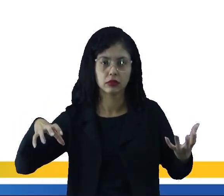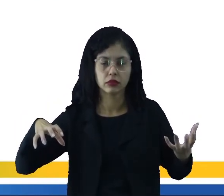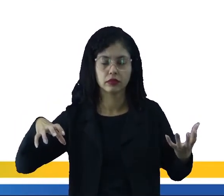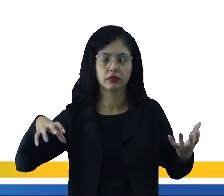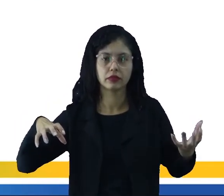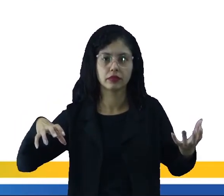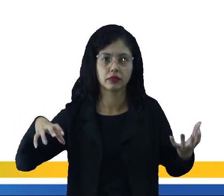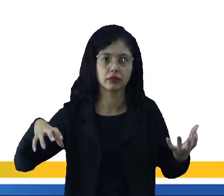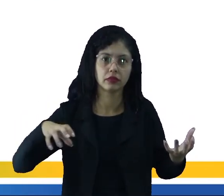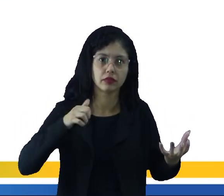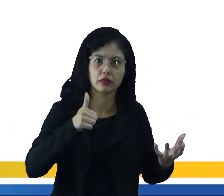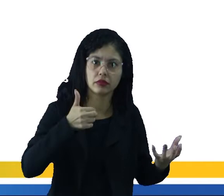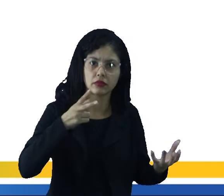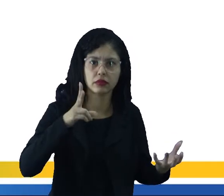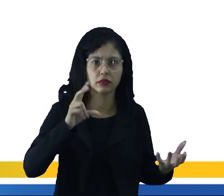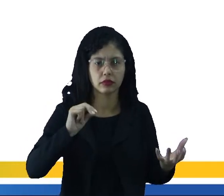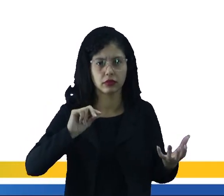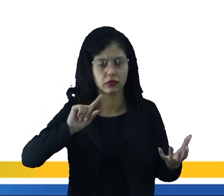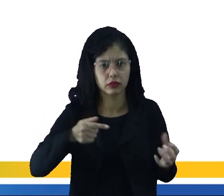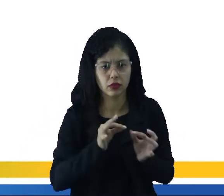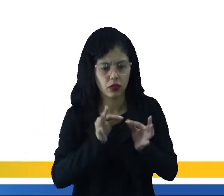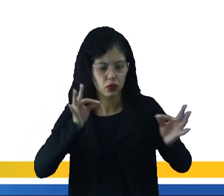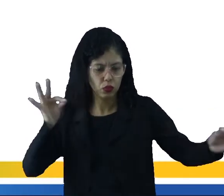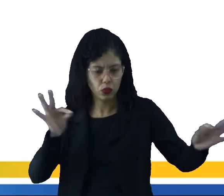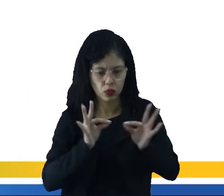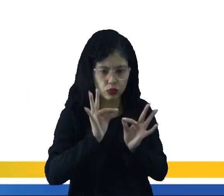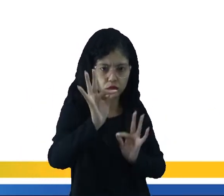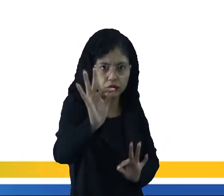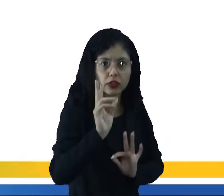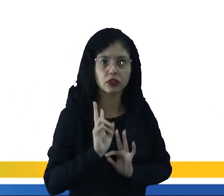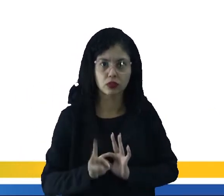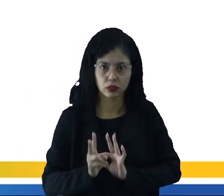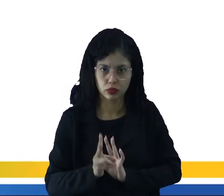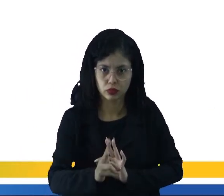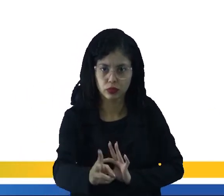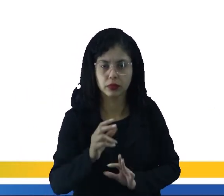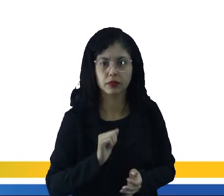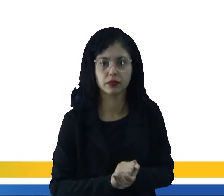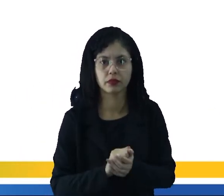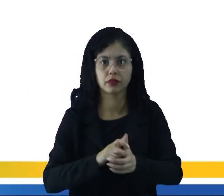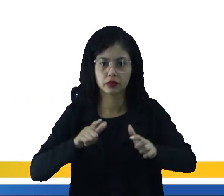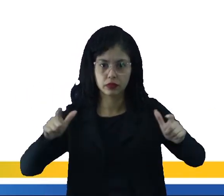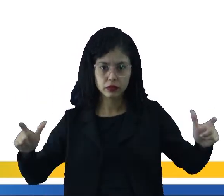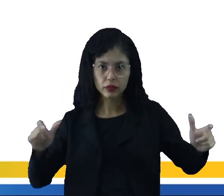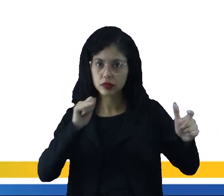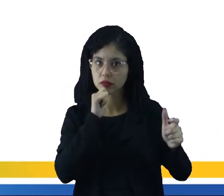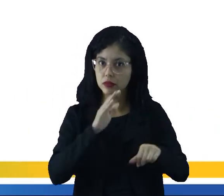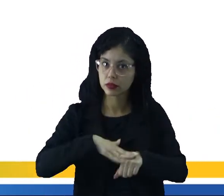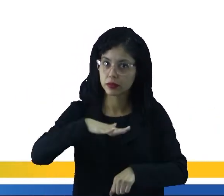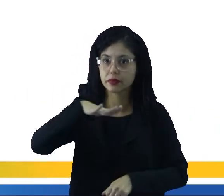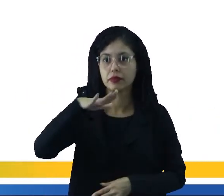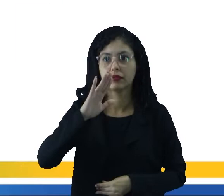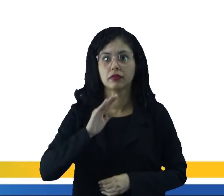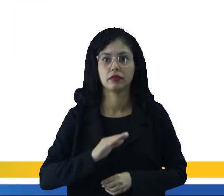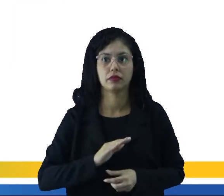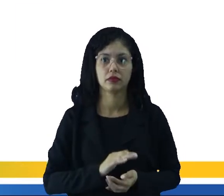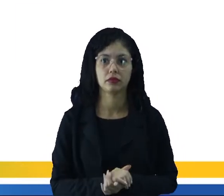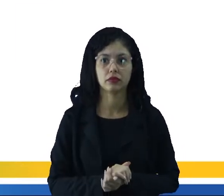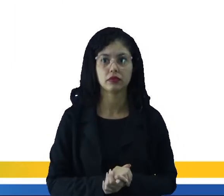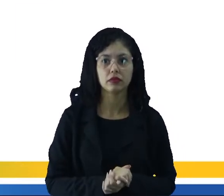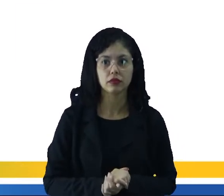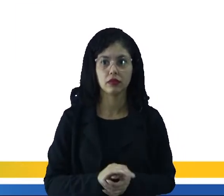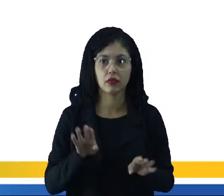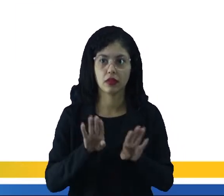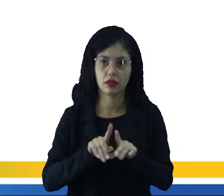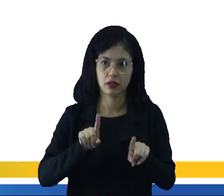é de 150 mil quilômetros quadrados, ele vai manter o tamanho da área, mas